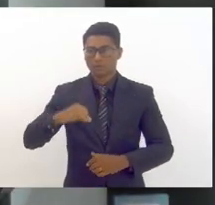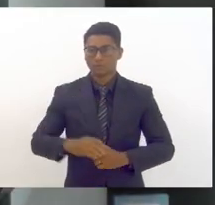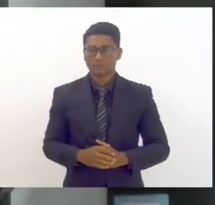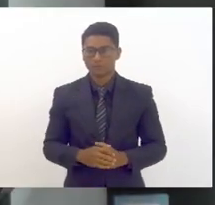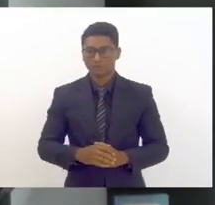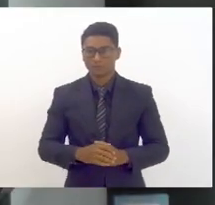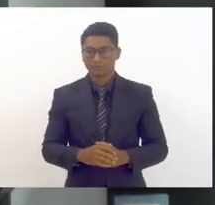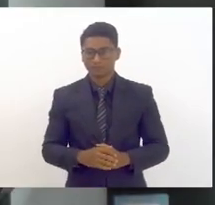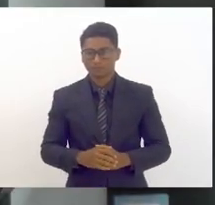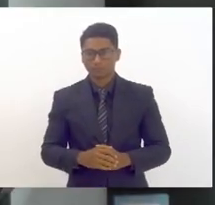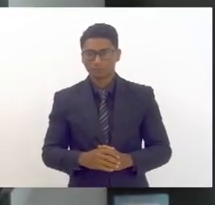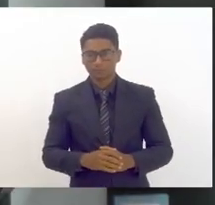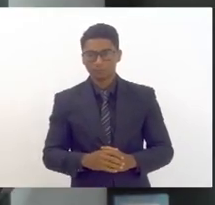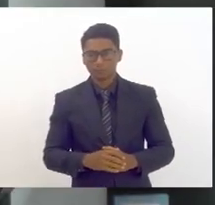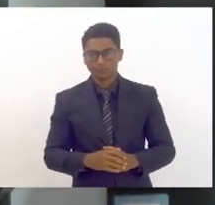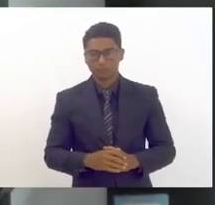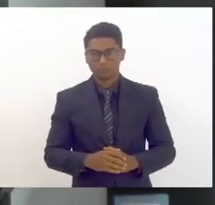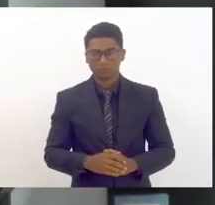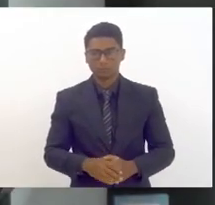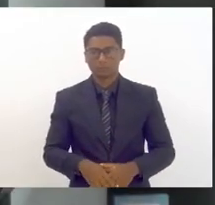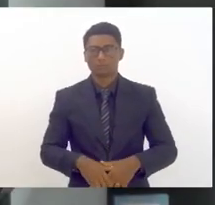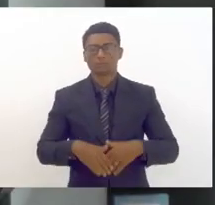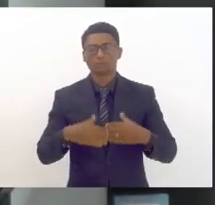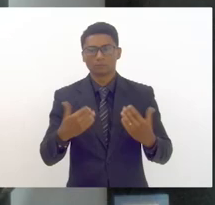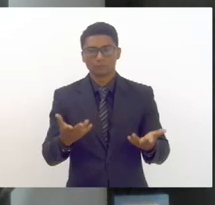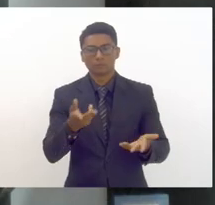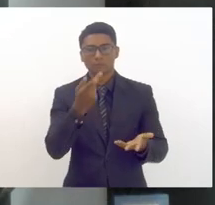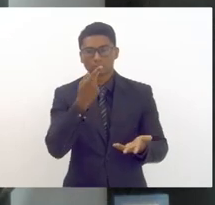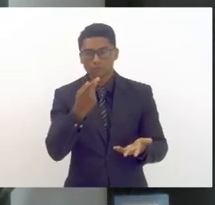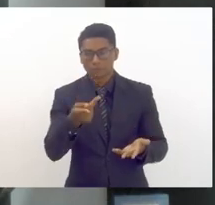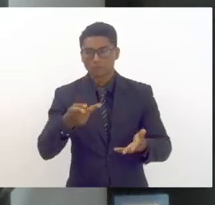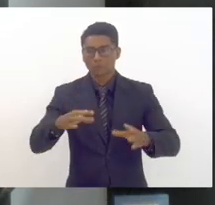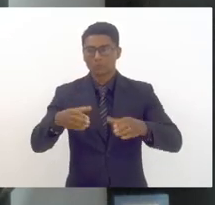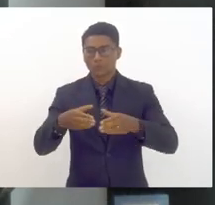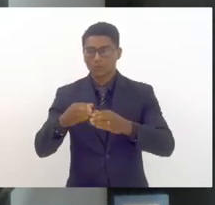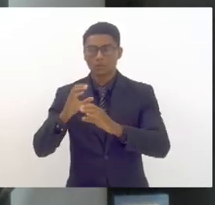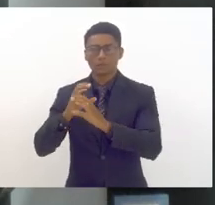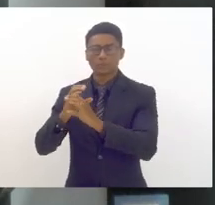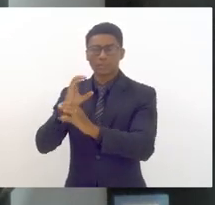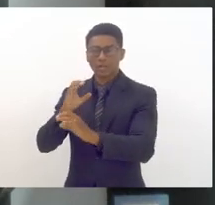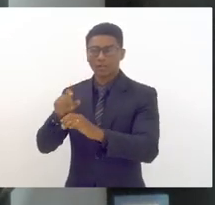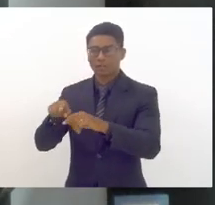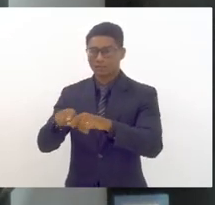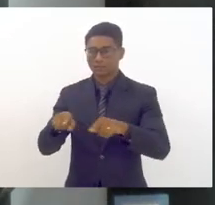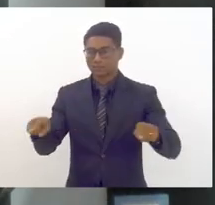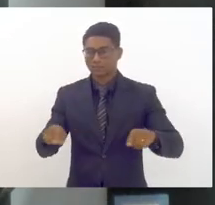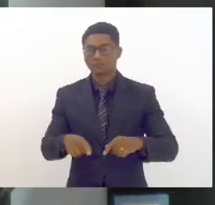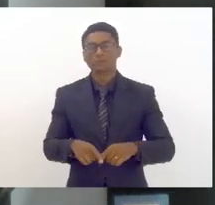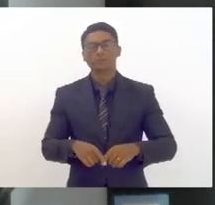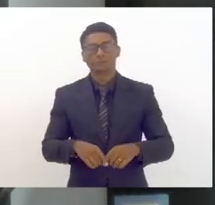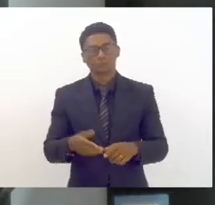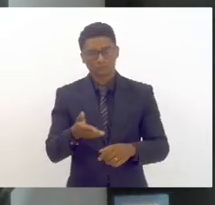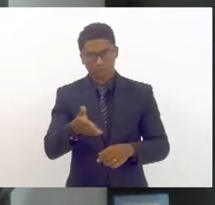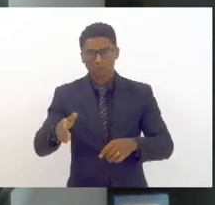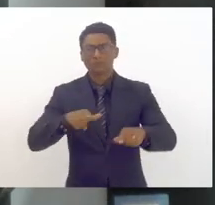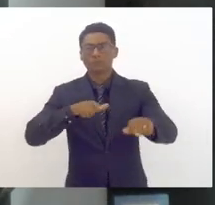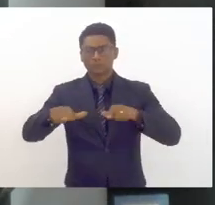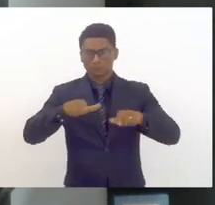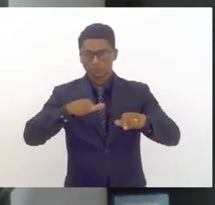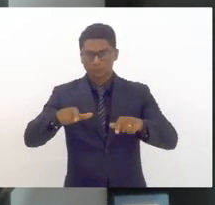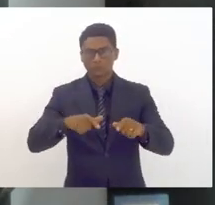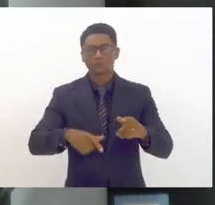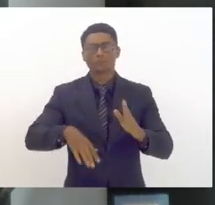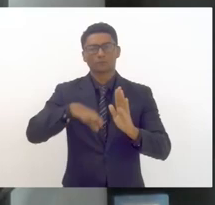Então, dentro disso que você falou, as equipes de engenharia, elas estão trabalhando nesse